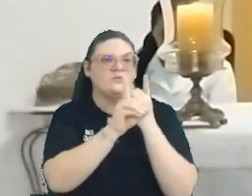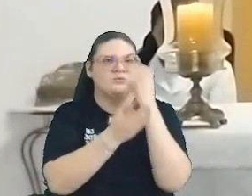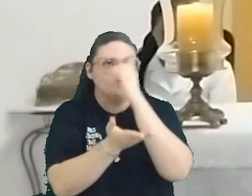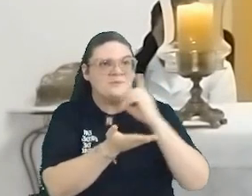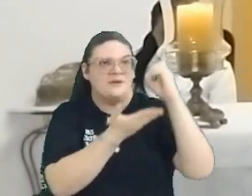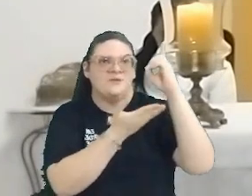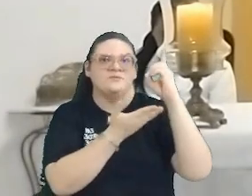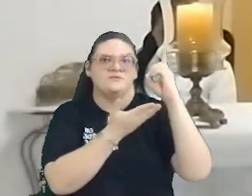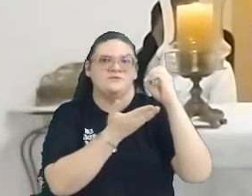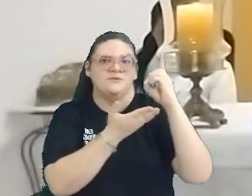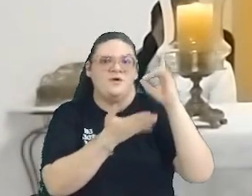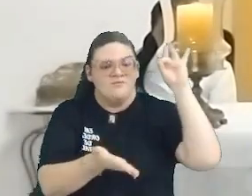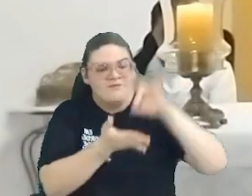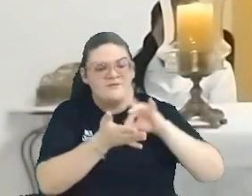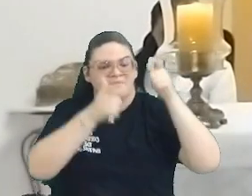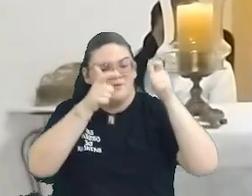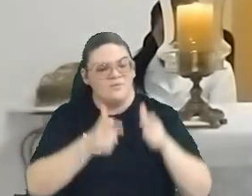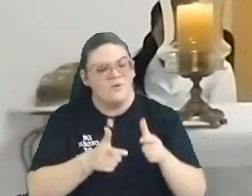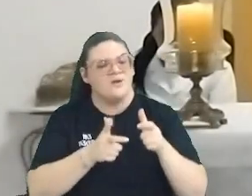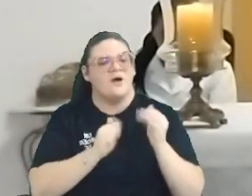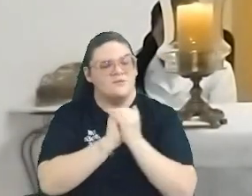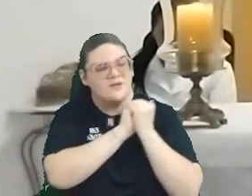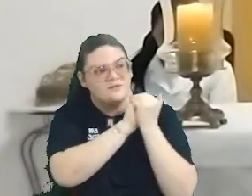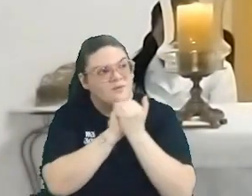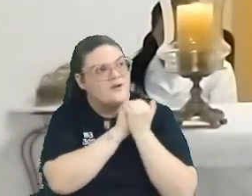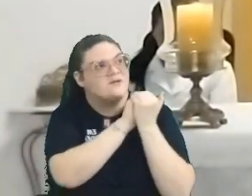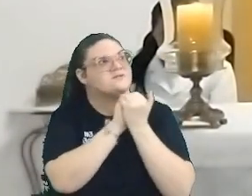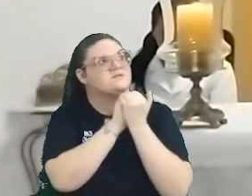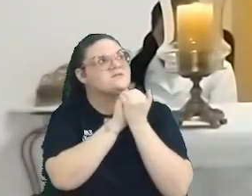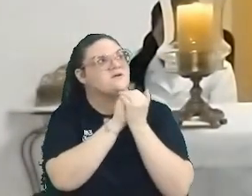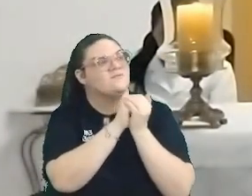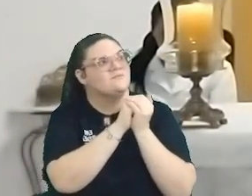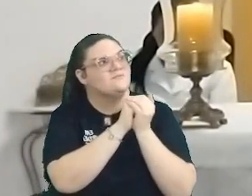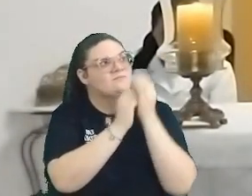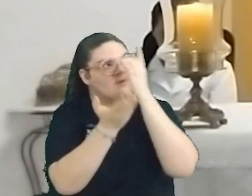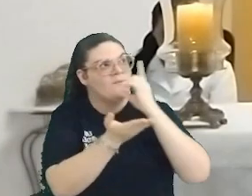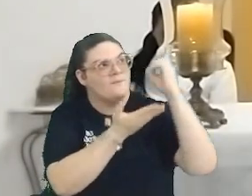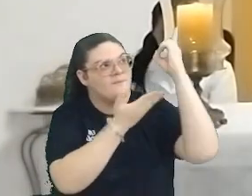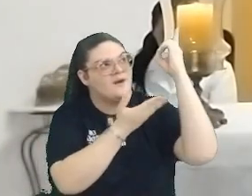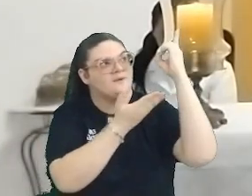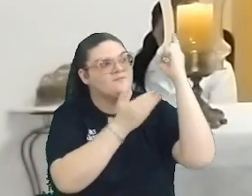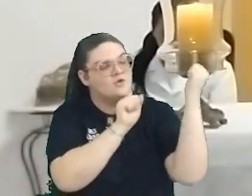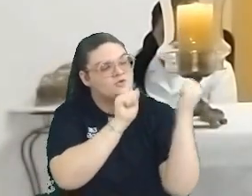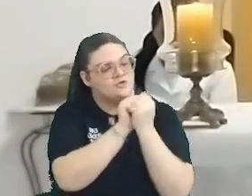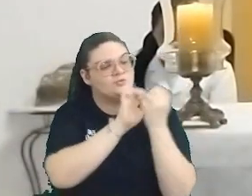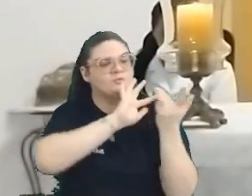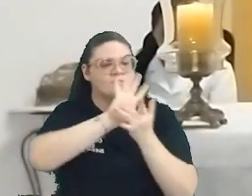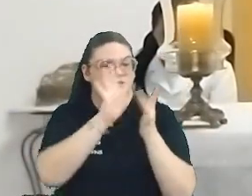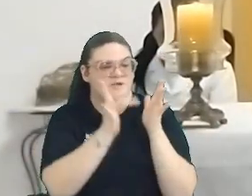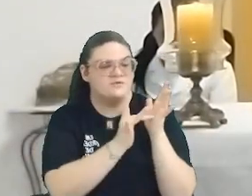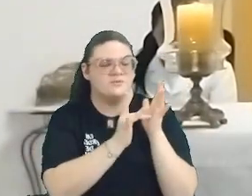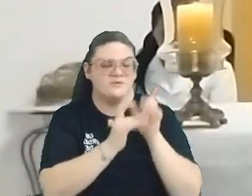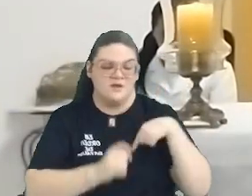é o verdadeiro lugar da adoração ao Pai. Em Jesus nós adoramos o